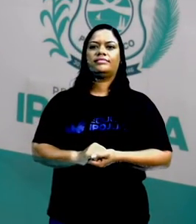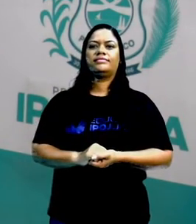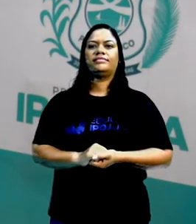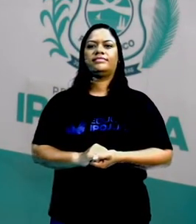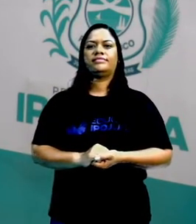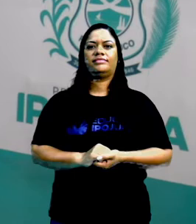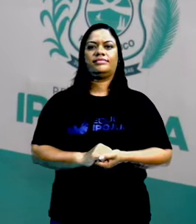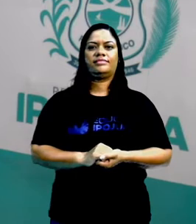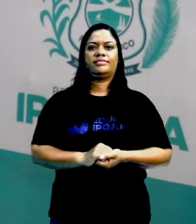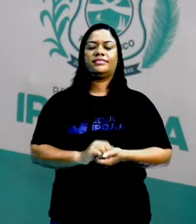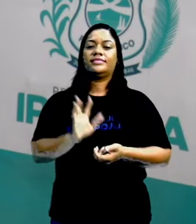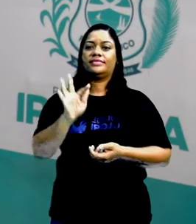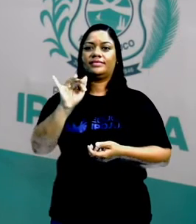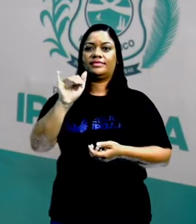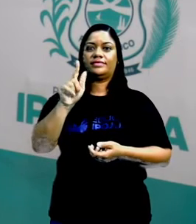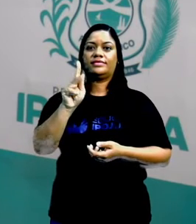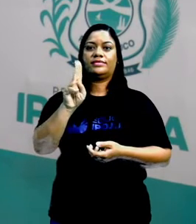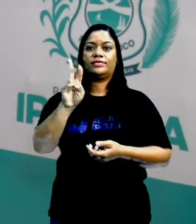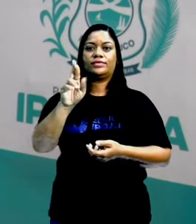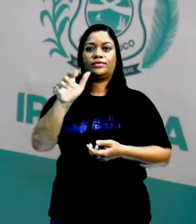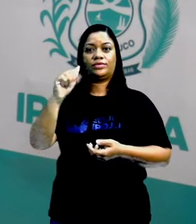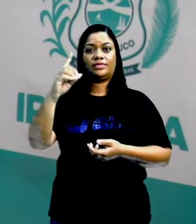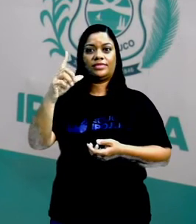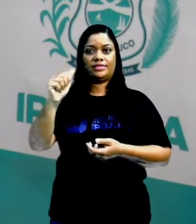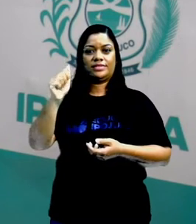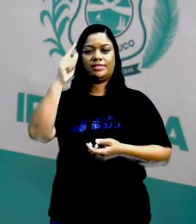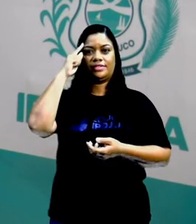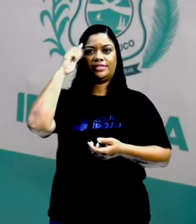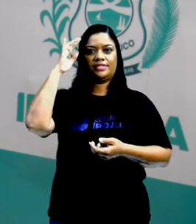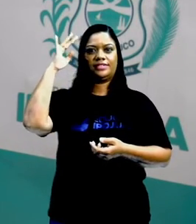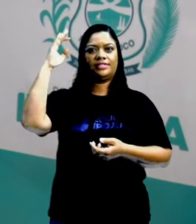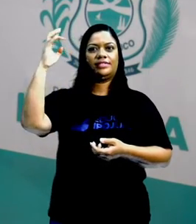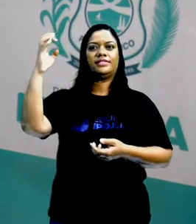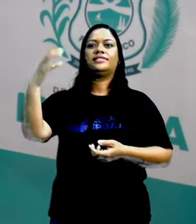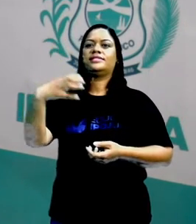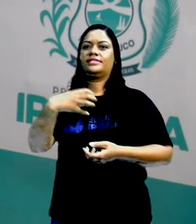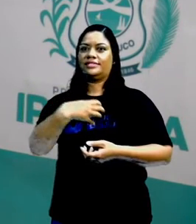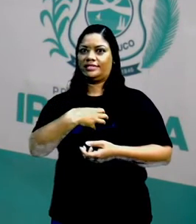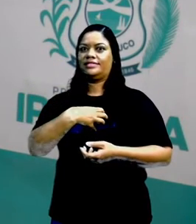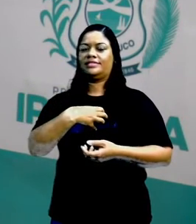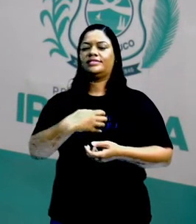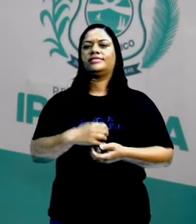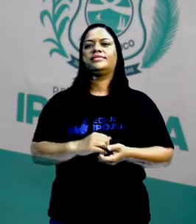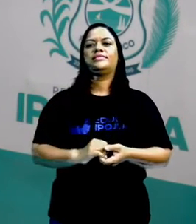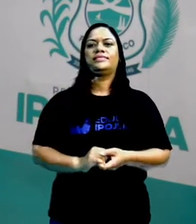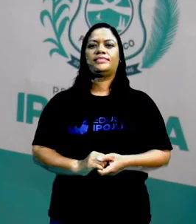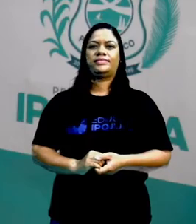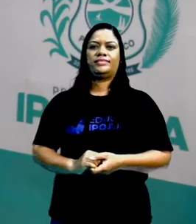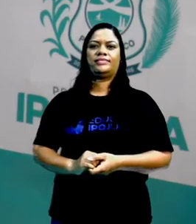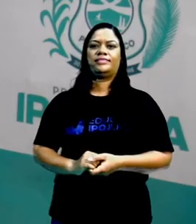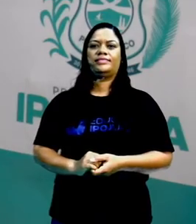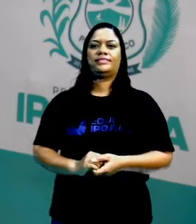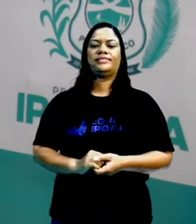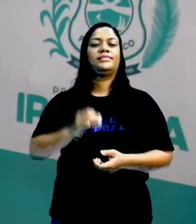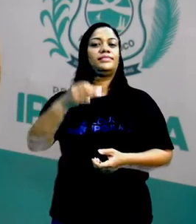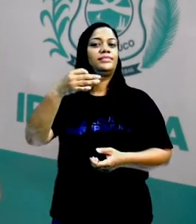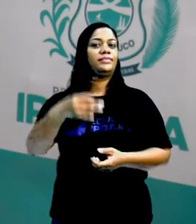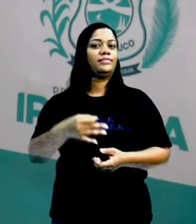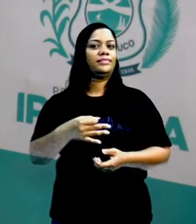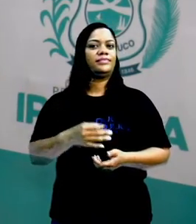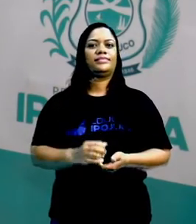a linguagem figurada, ou seja, a linguagem no seu sentido conotativo,